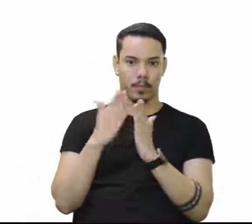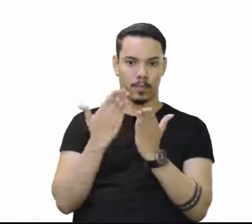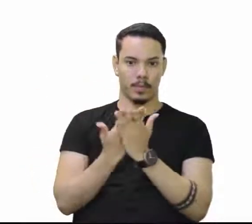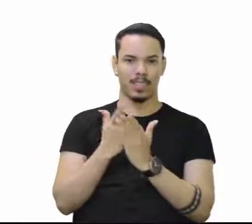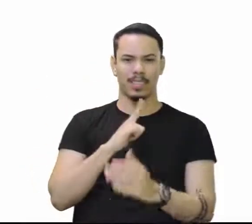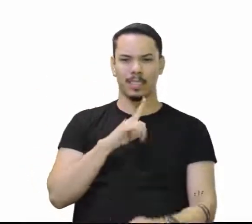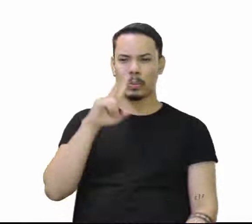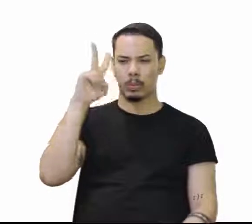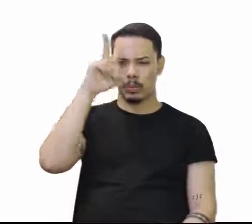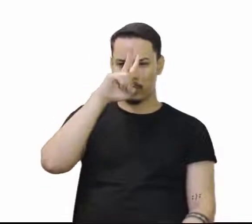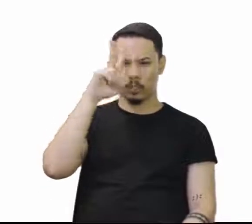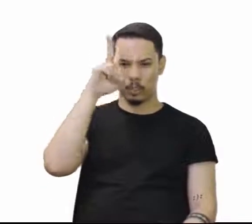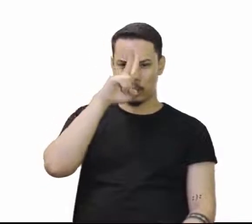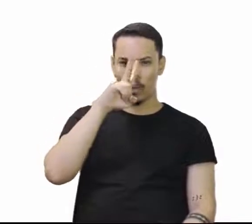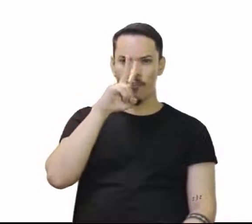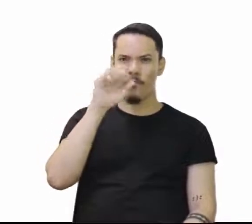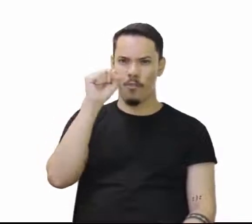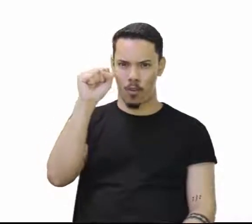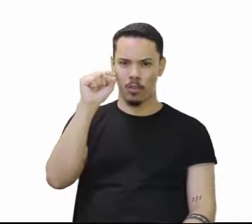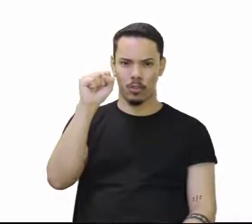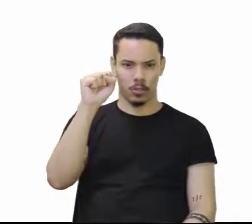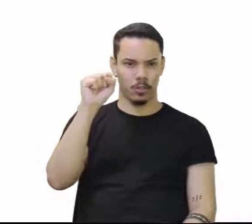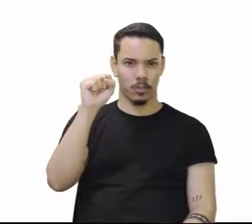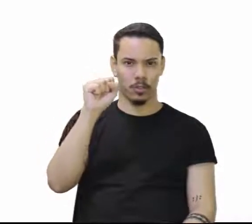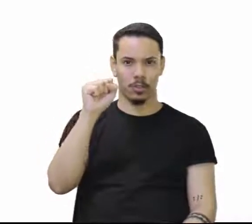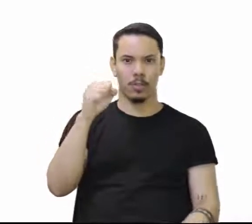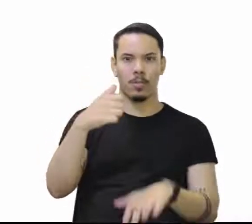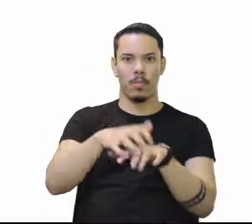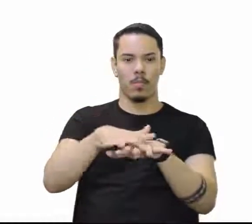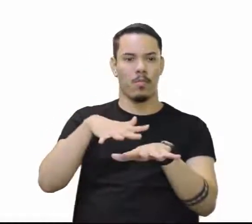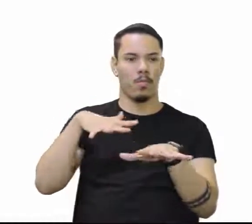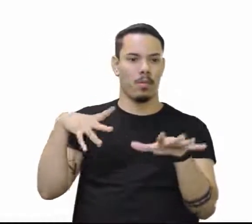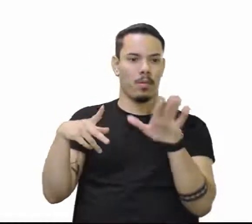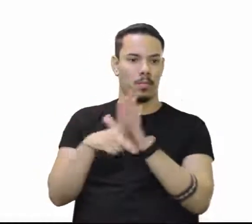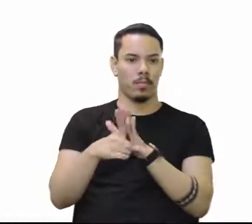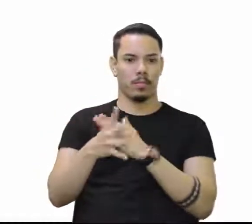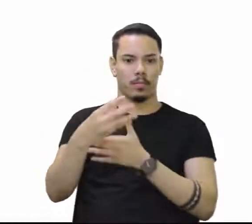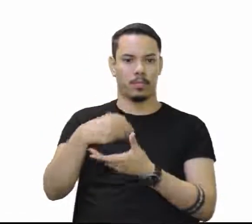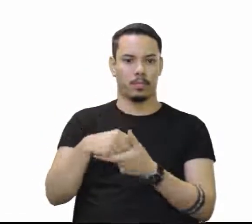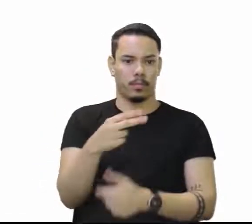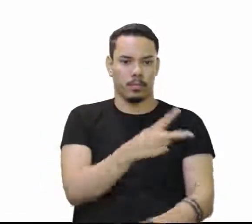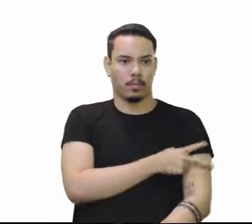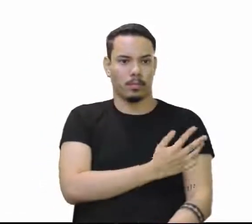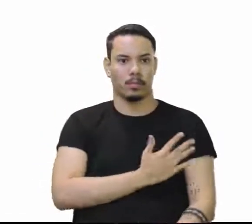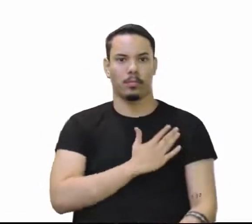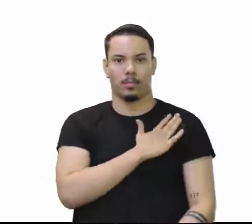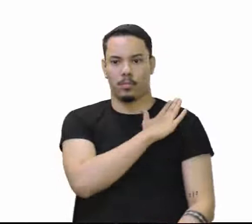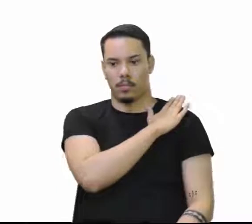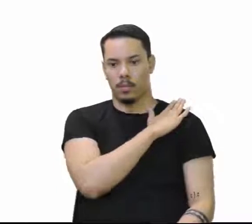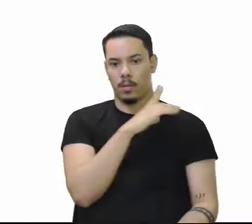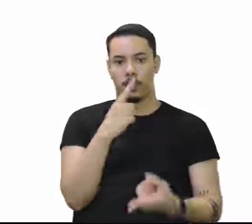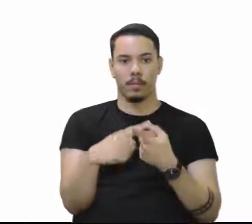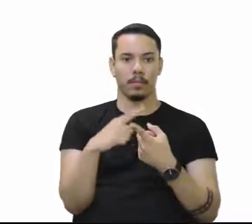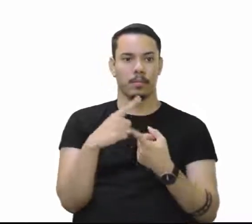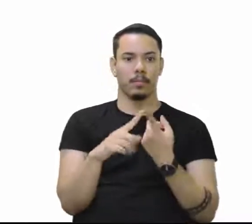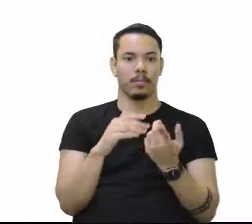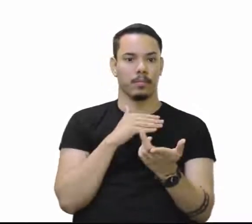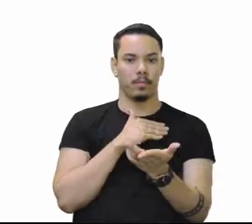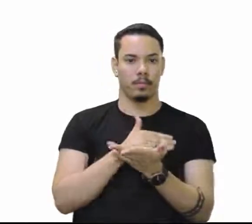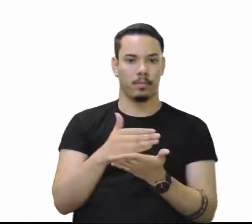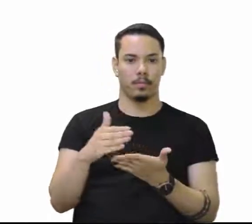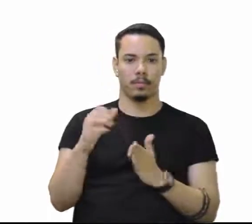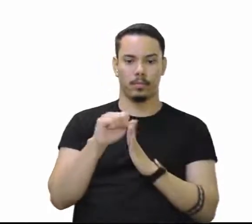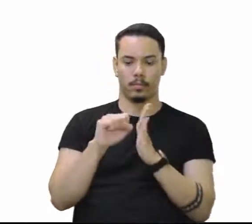ela tem uma história muito forte com o movimento tenentista. Muito forte mesmo no início